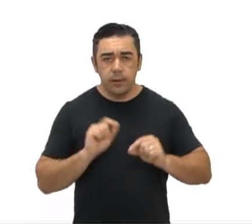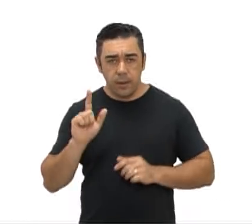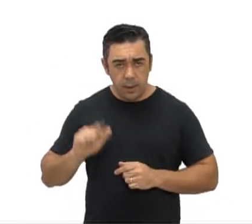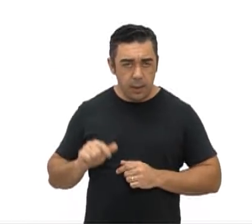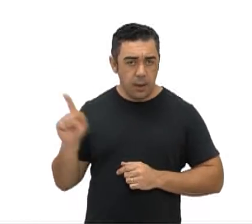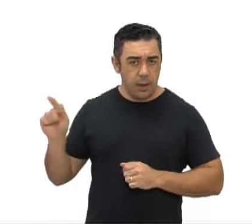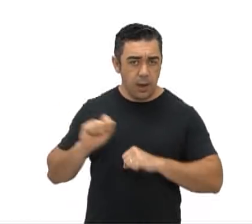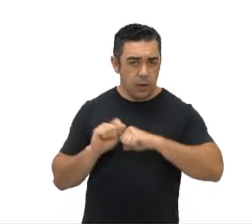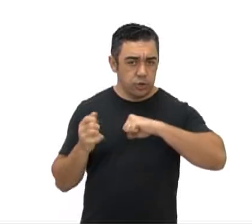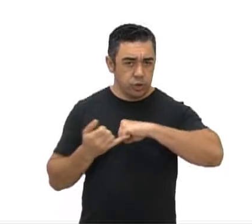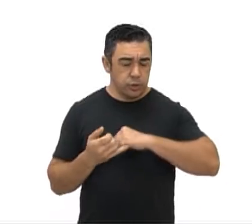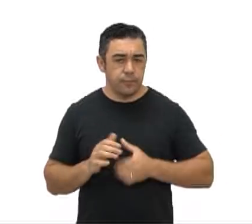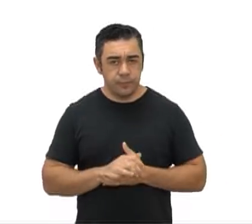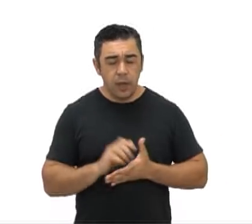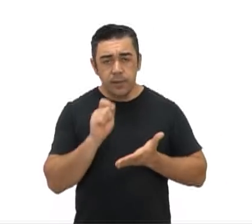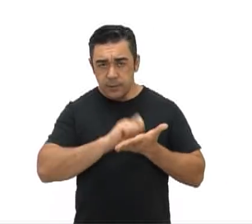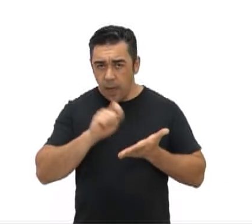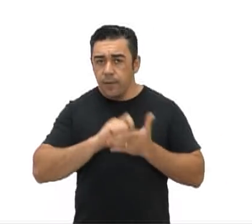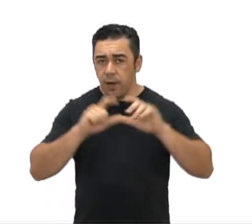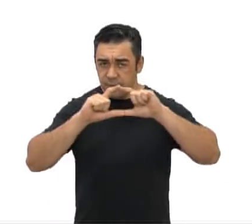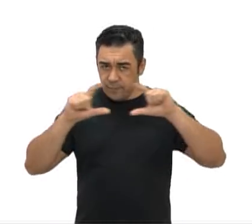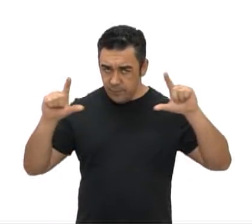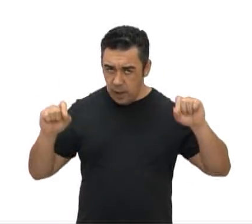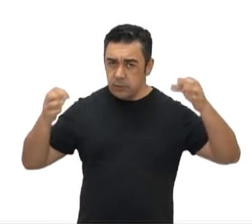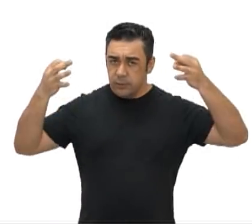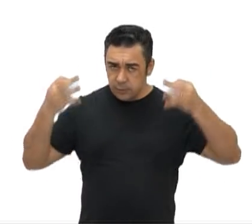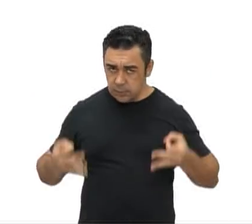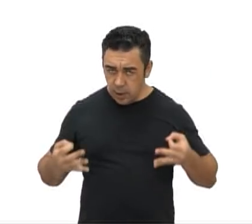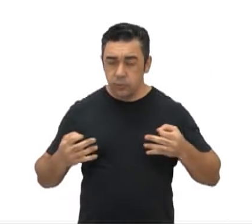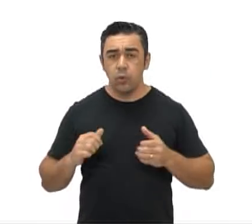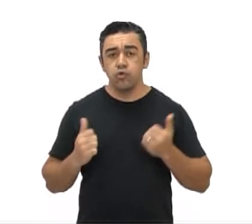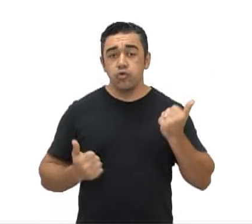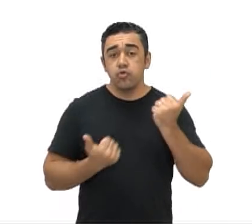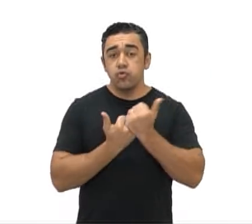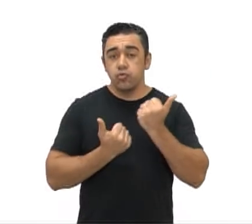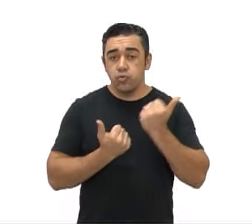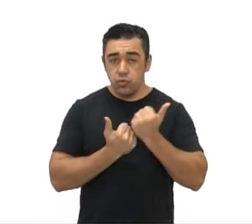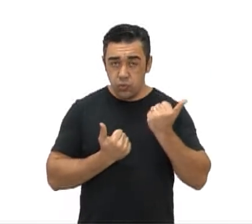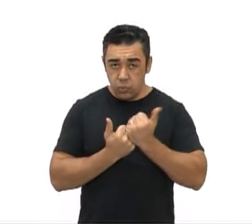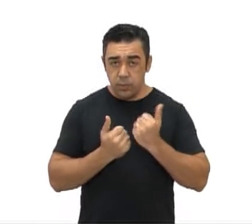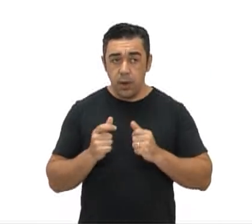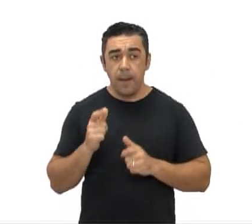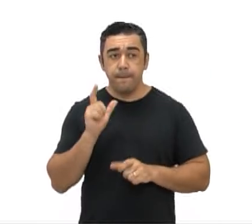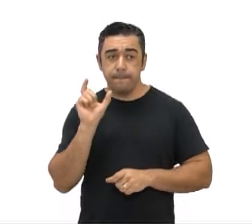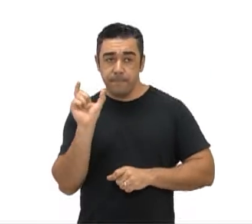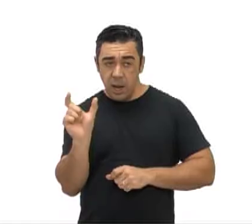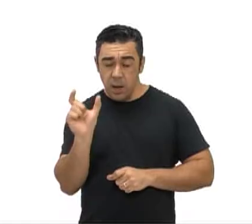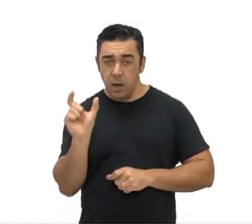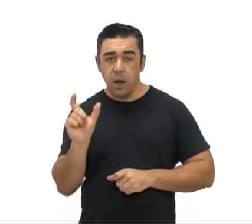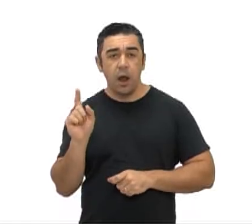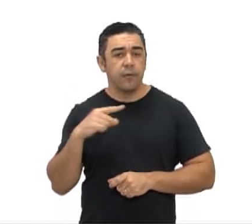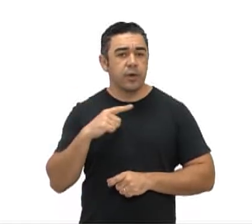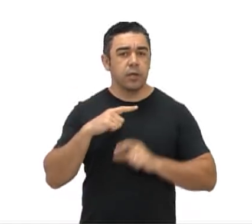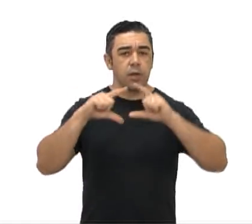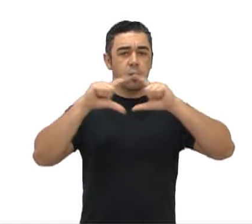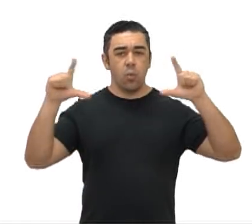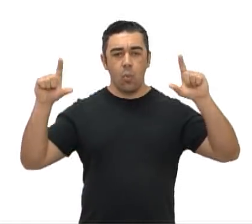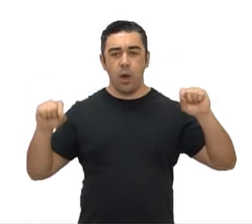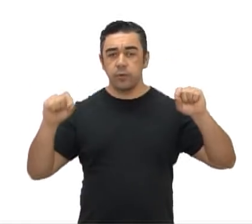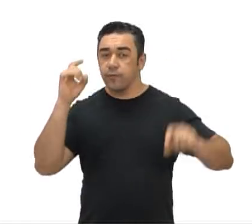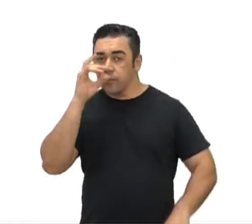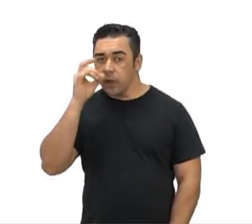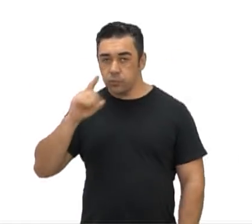superlativo dos adjetivos, reescreva as frases abaixo, substituindo os termos destacados pelas palavras do quadro